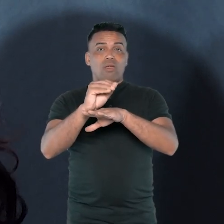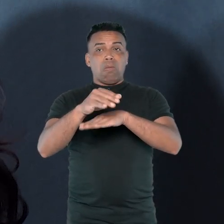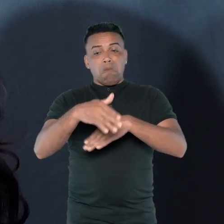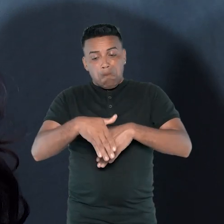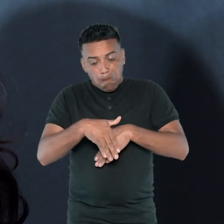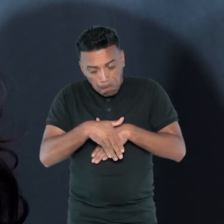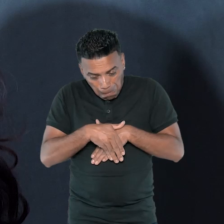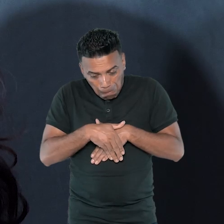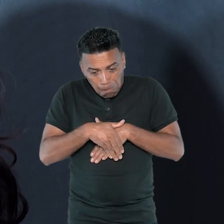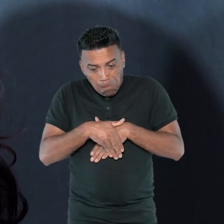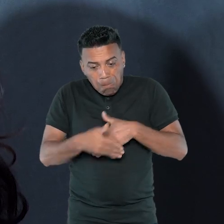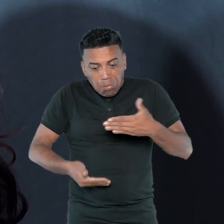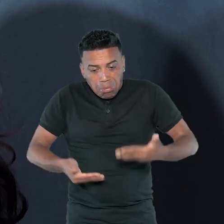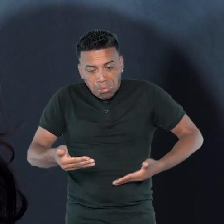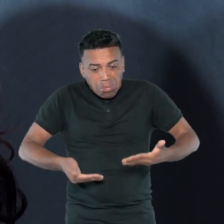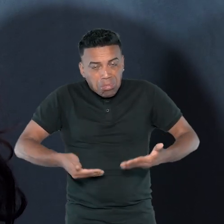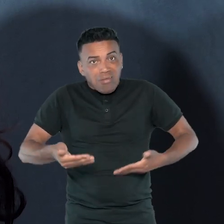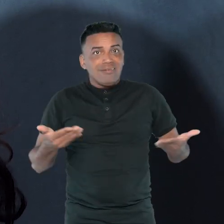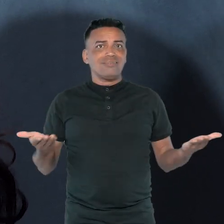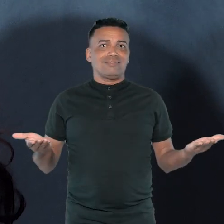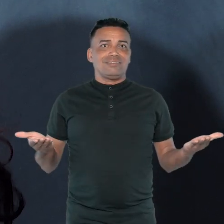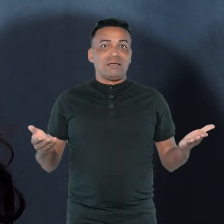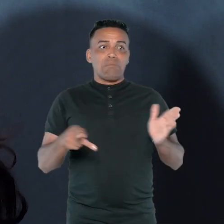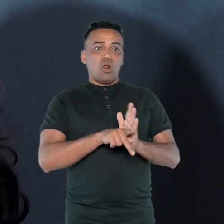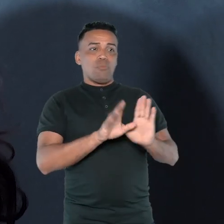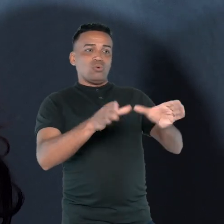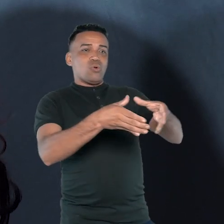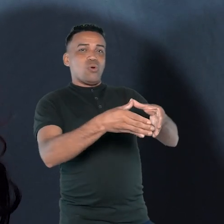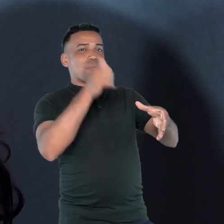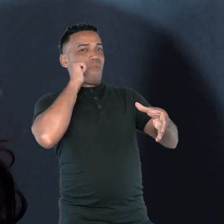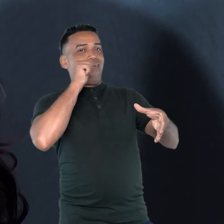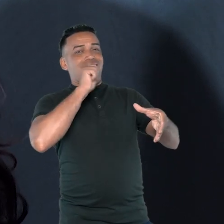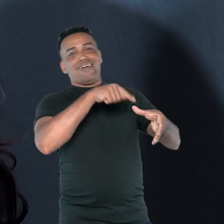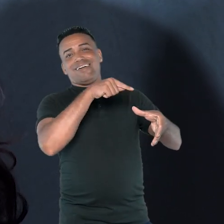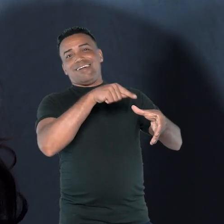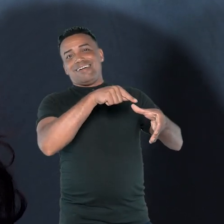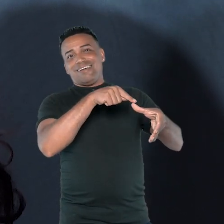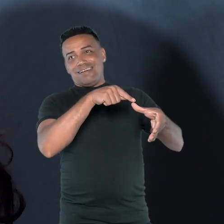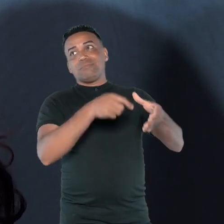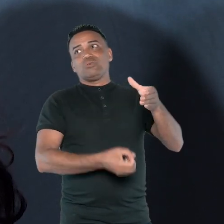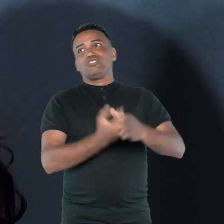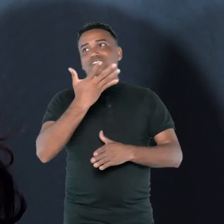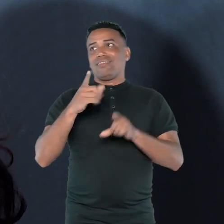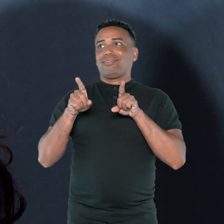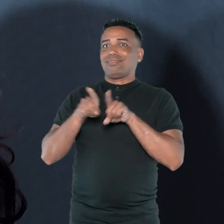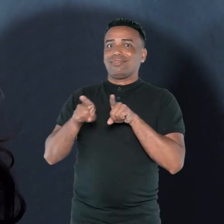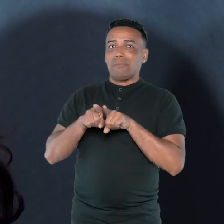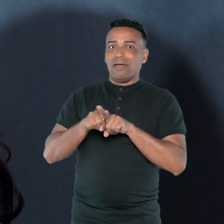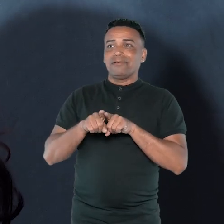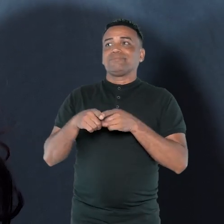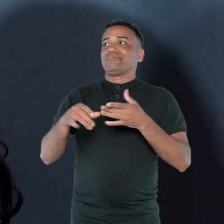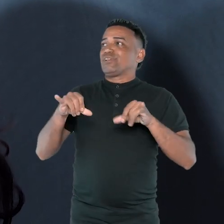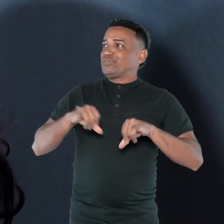servidão, né? O cuidado começa a se tornar muito exclusivo, premissa feminina, começa a produzir também uma série